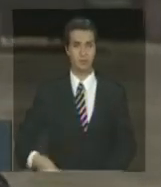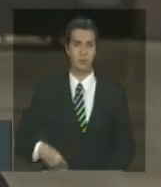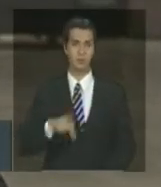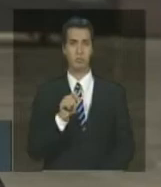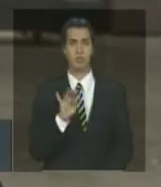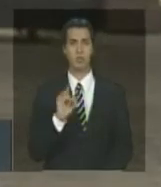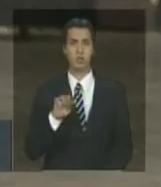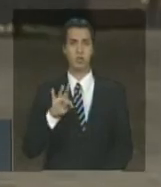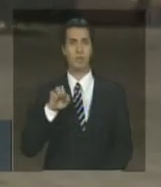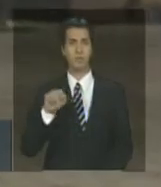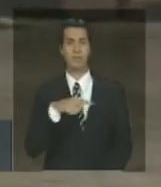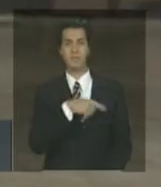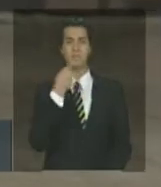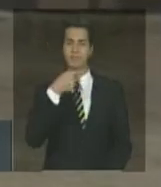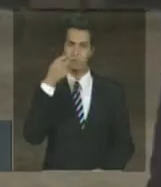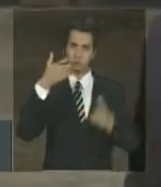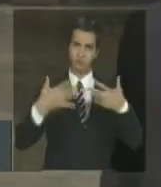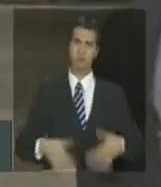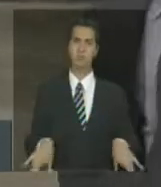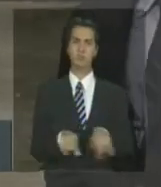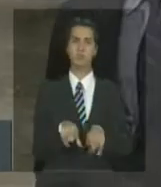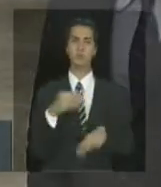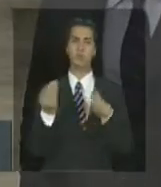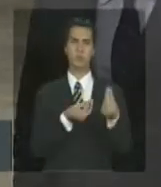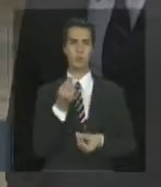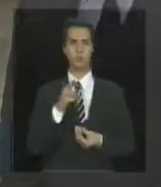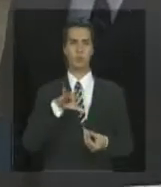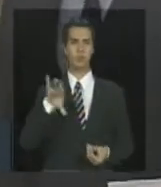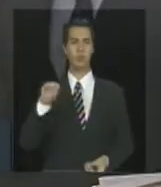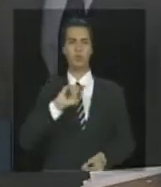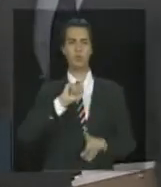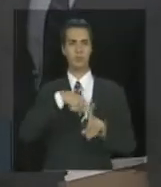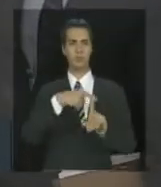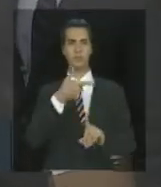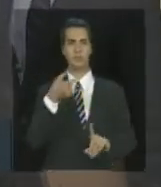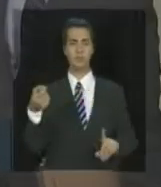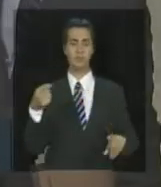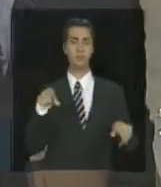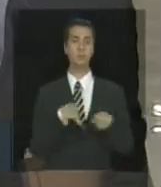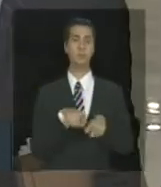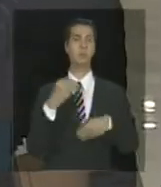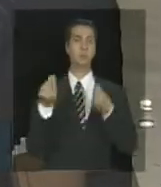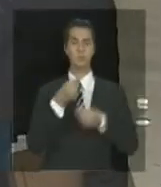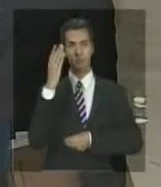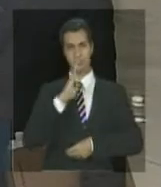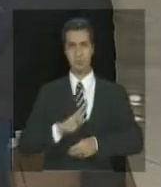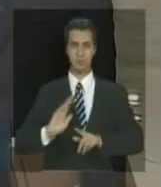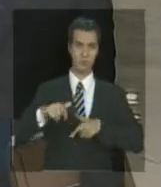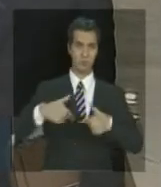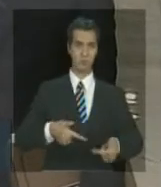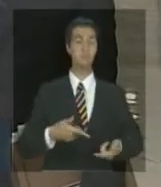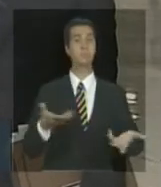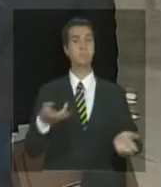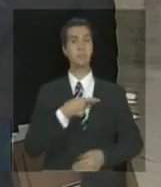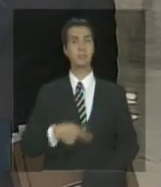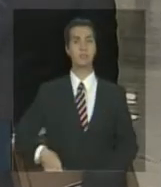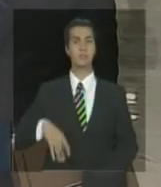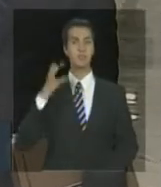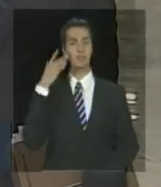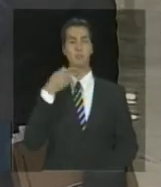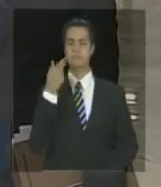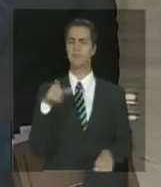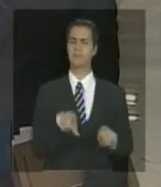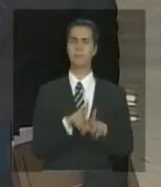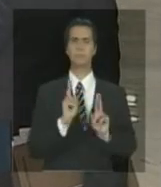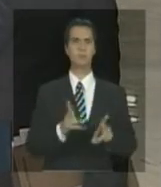falar sobre as questões da Rio+20 e o envolvimento, o engajamento, como a própria Presidenta da República cita, é impossível discutir desenvolvimento